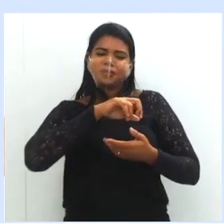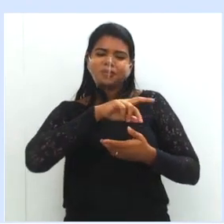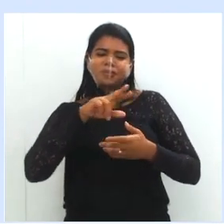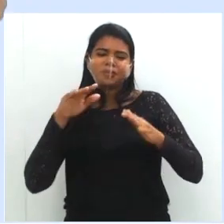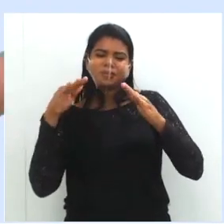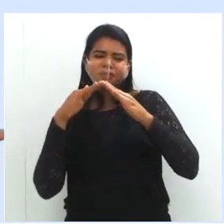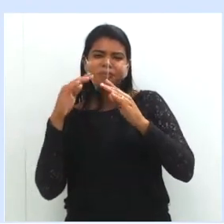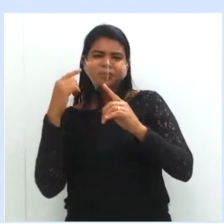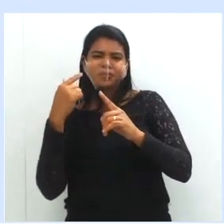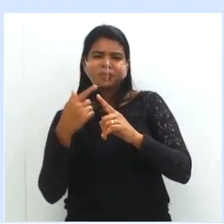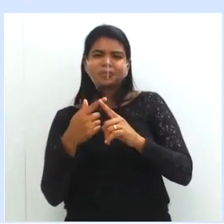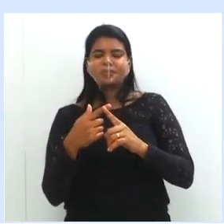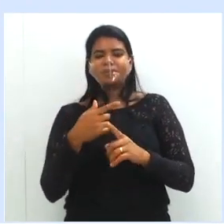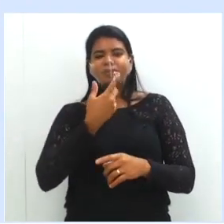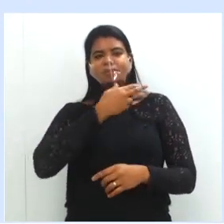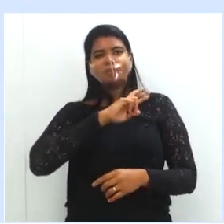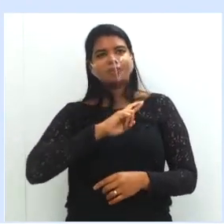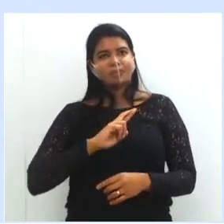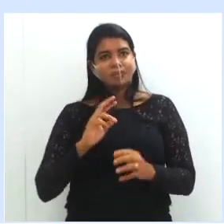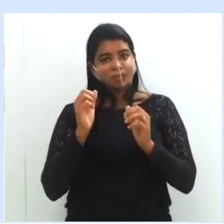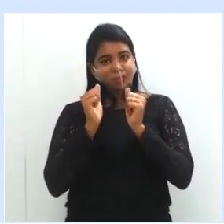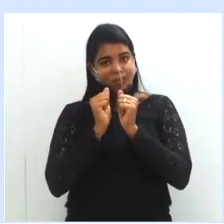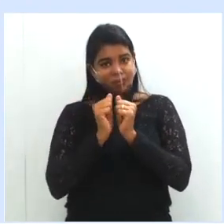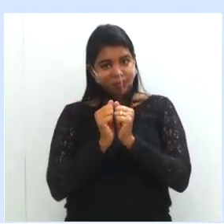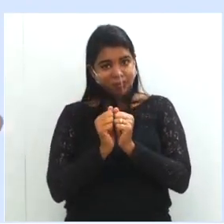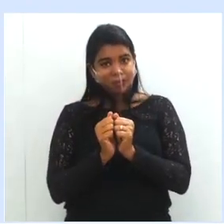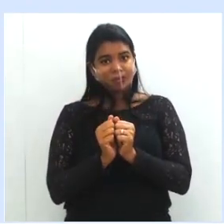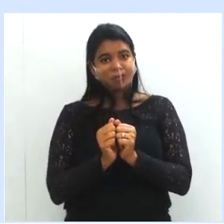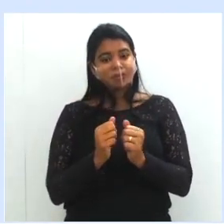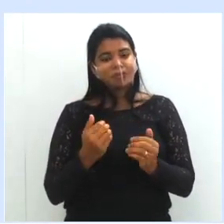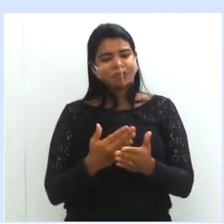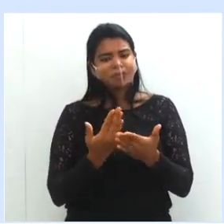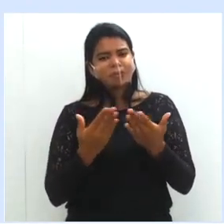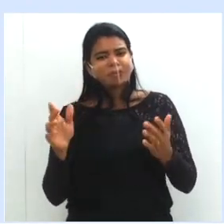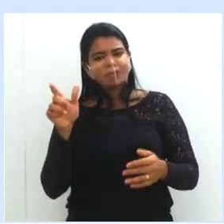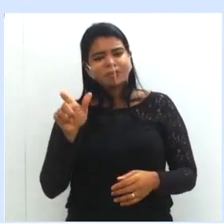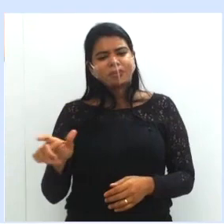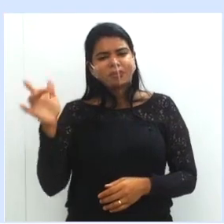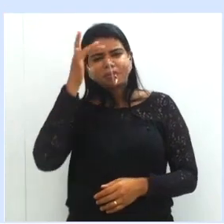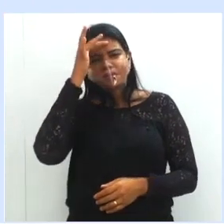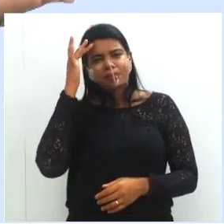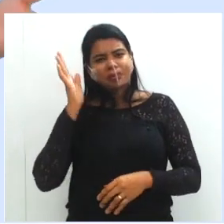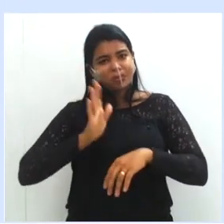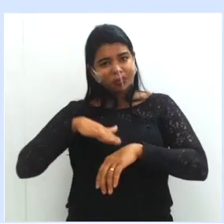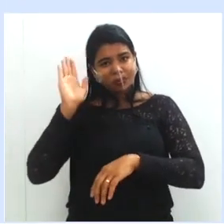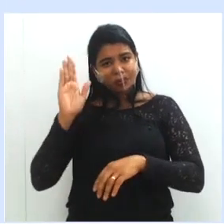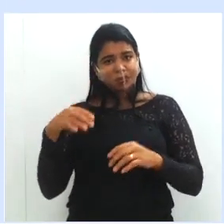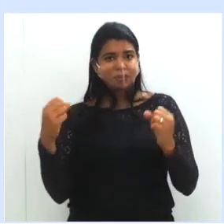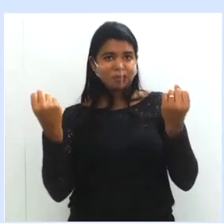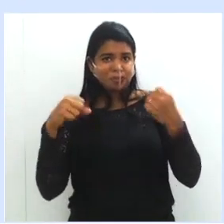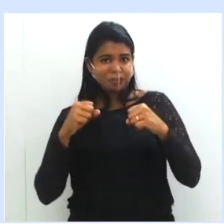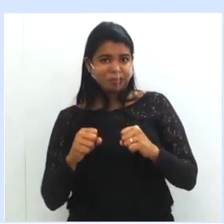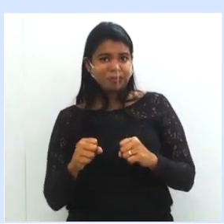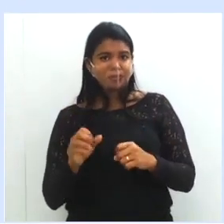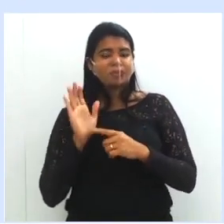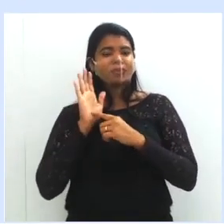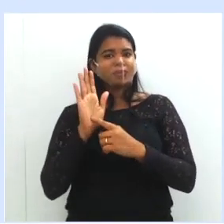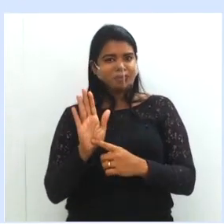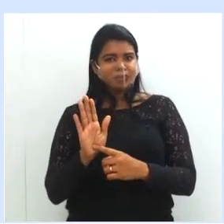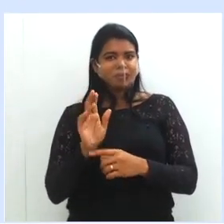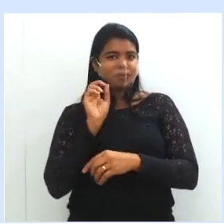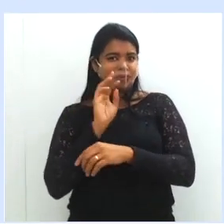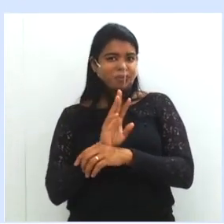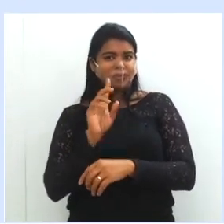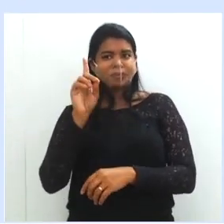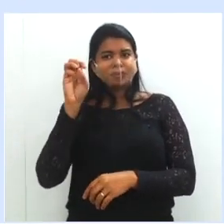religiosas, da igreja, da religião, junto aos mais necessitados. É por isso que eu coloquei também a figura de Dom Helder. Então,